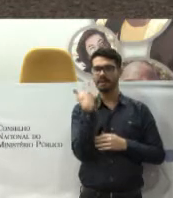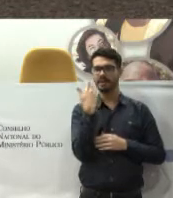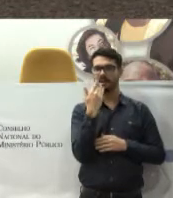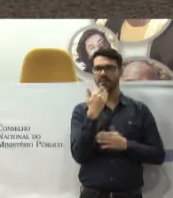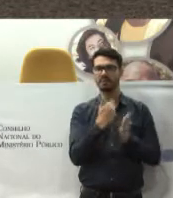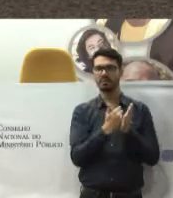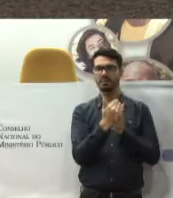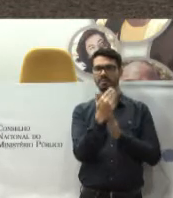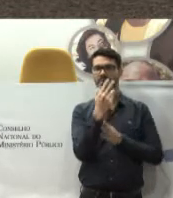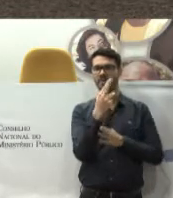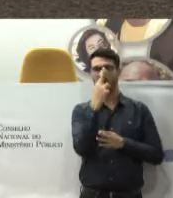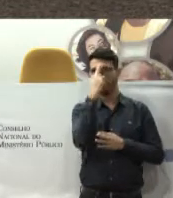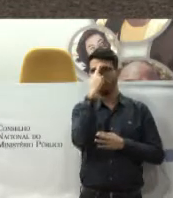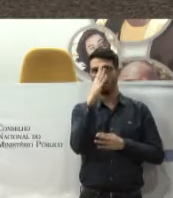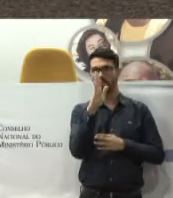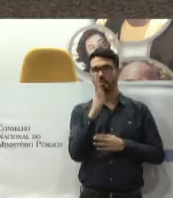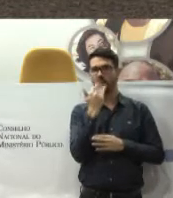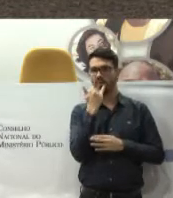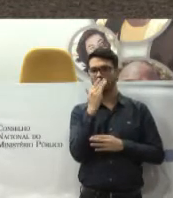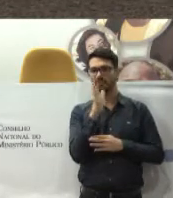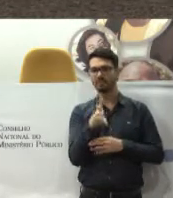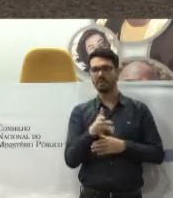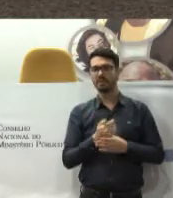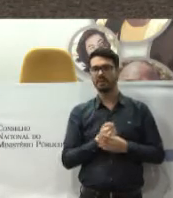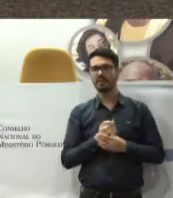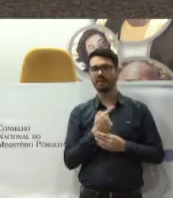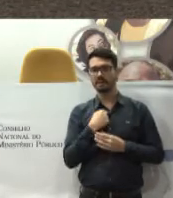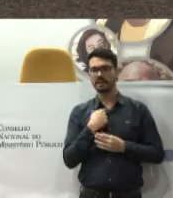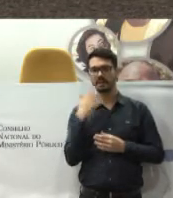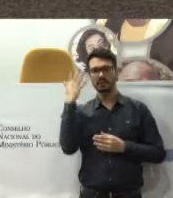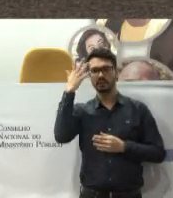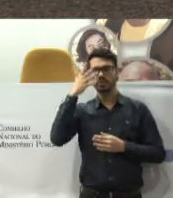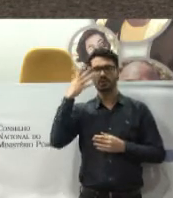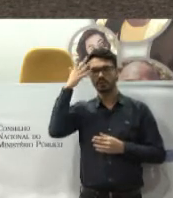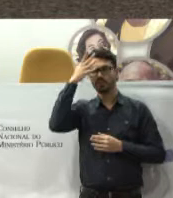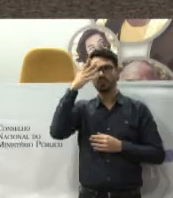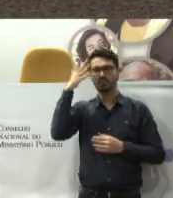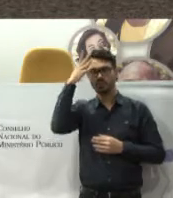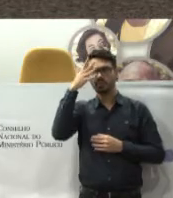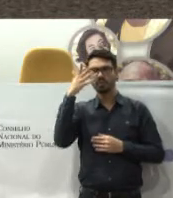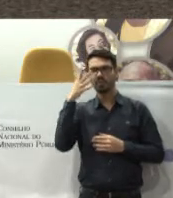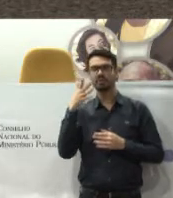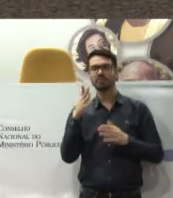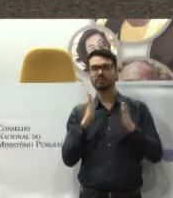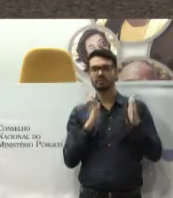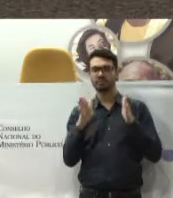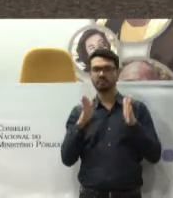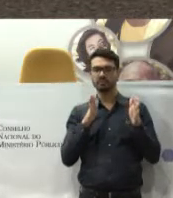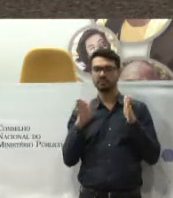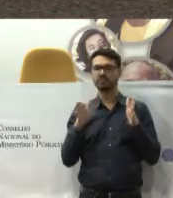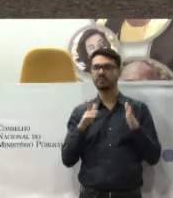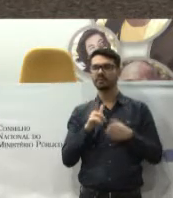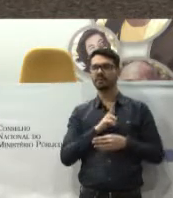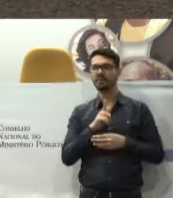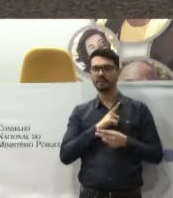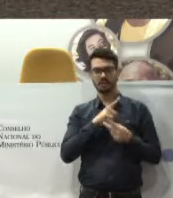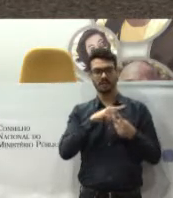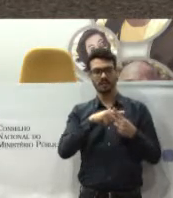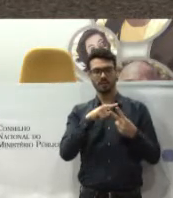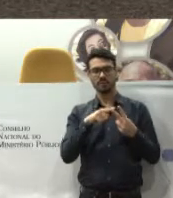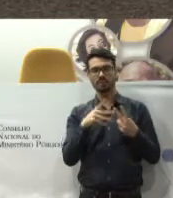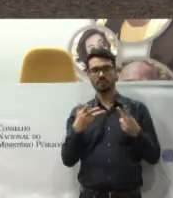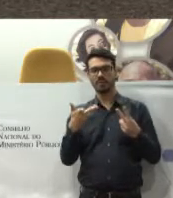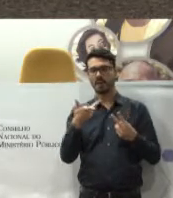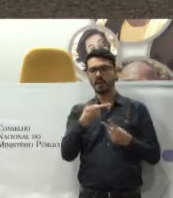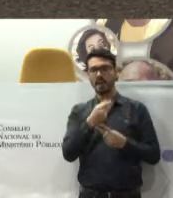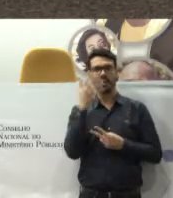eu vou procurar manter o nosso discurso dentro de um padrão até de razoabilidade. Nós tivemos duas brilhantes